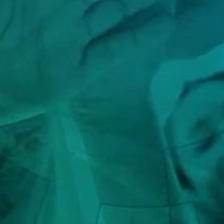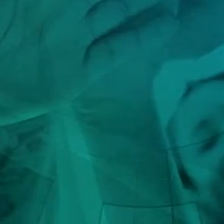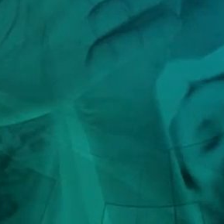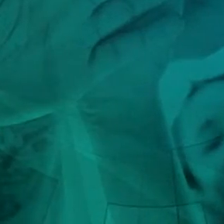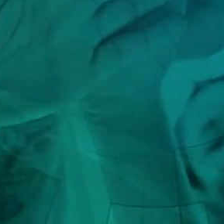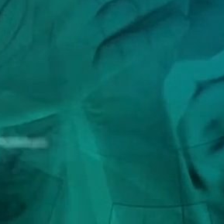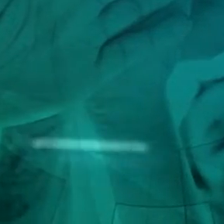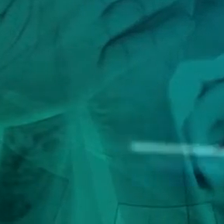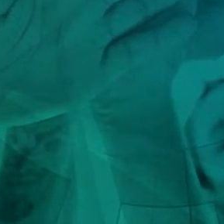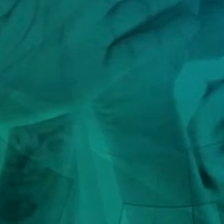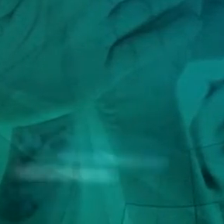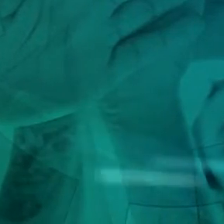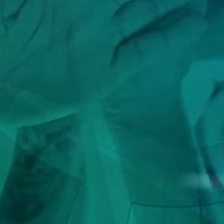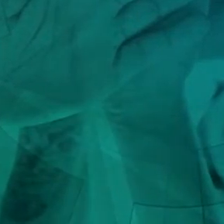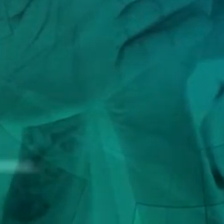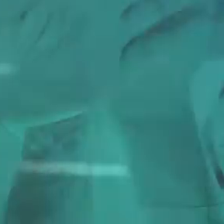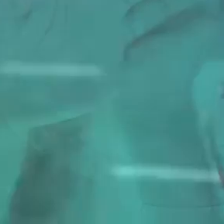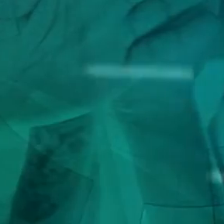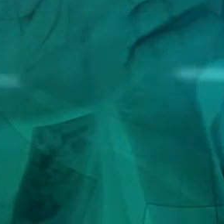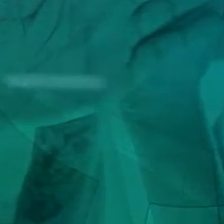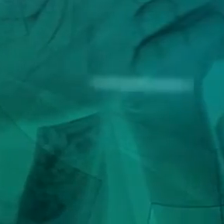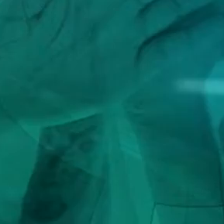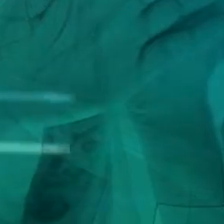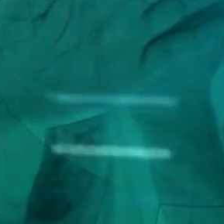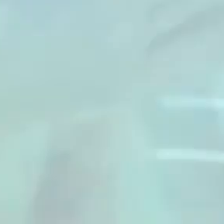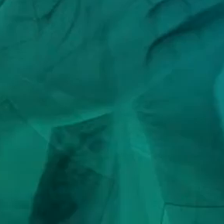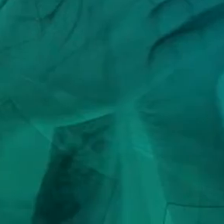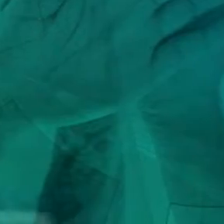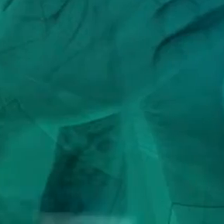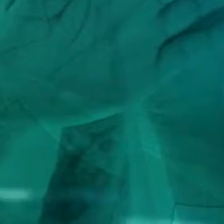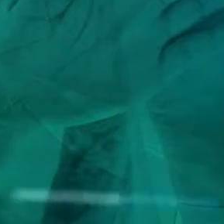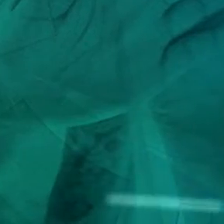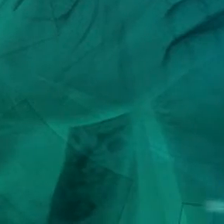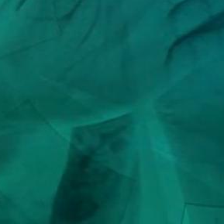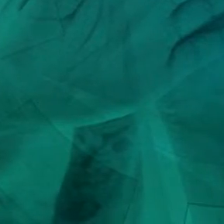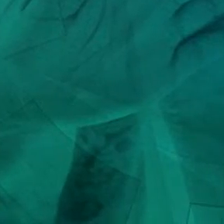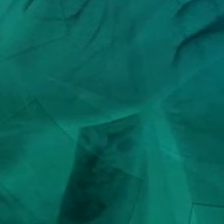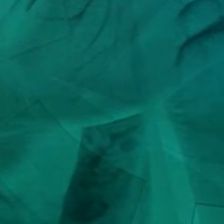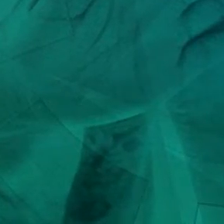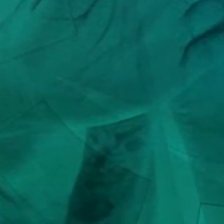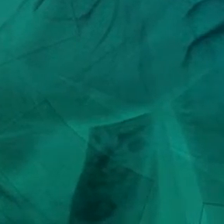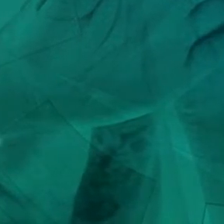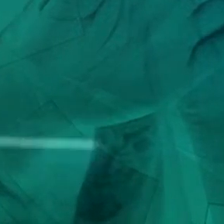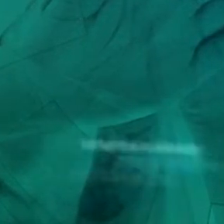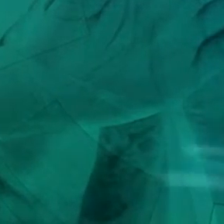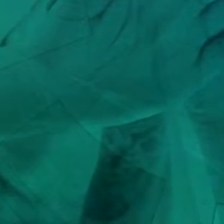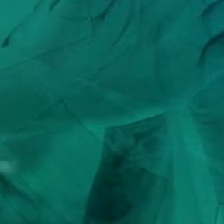Cura Interior. Curados para amar. Entrada franca. Informações: